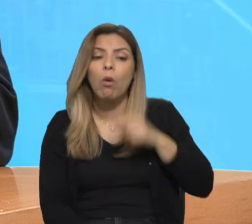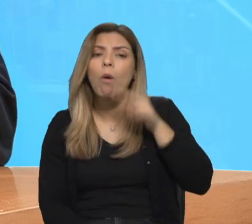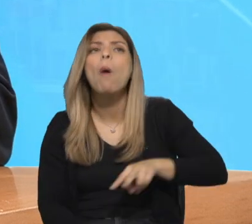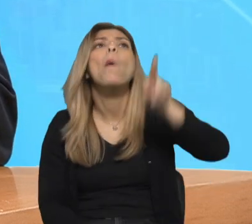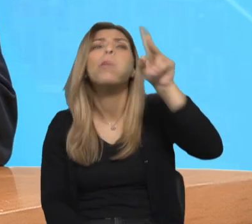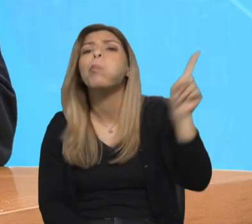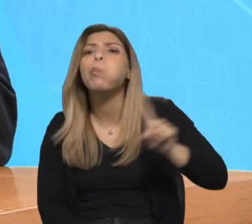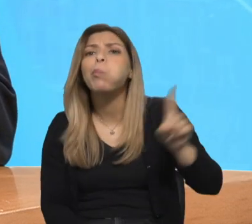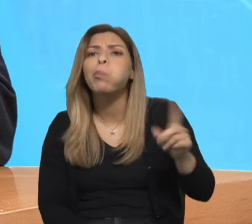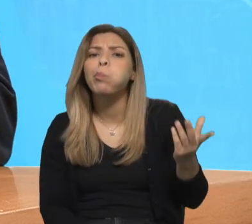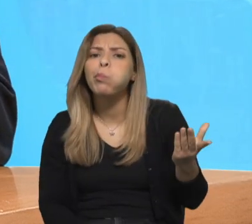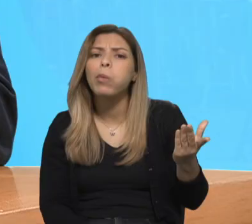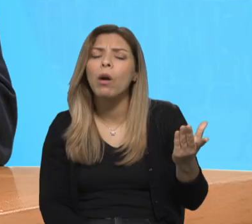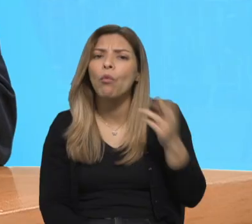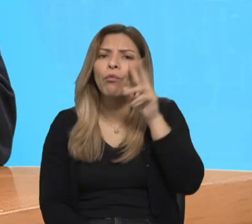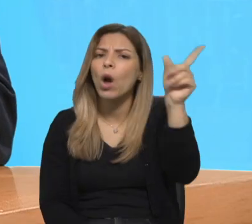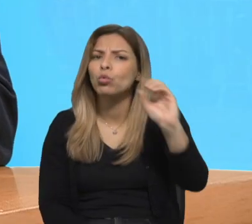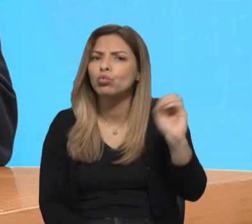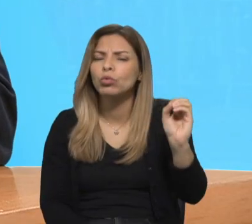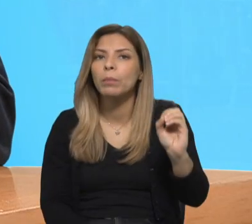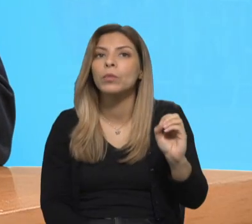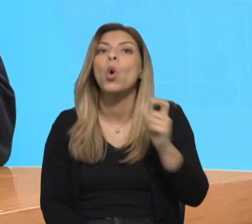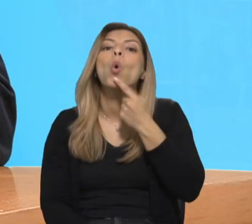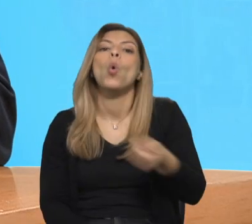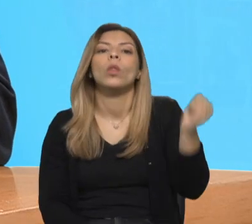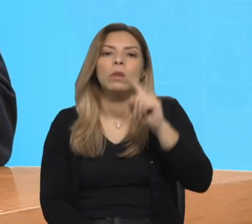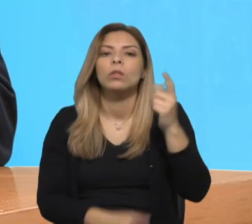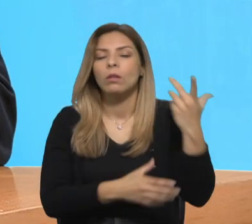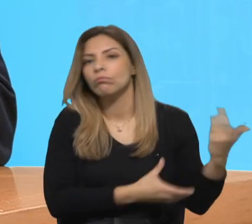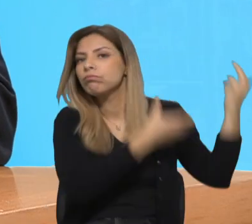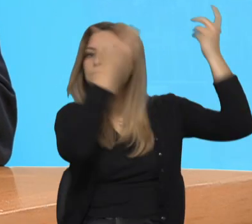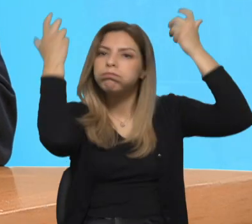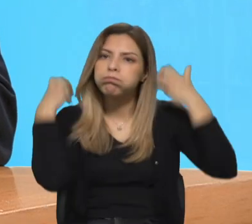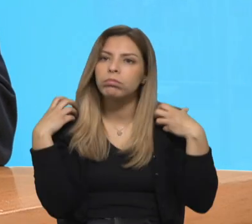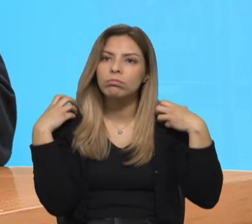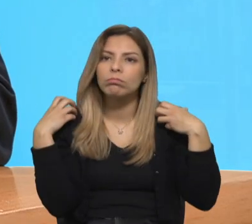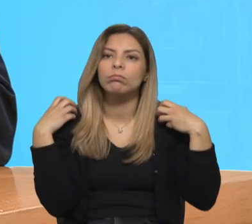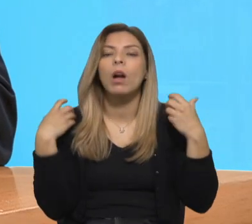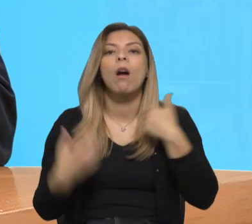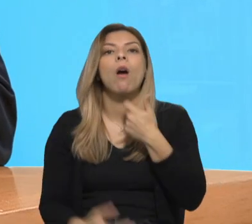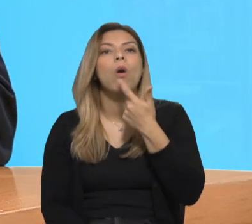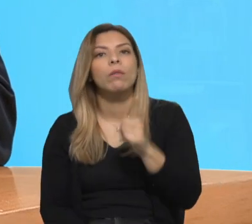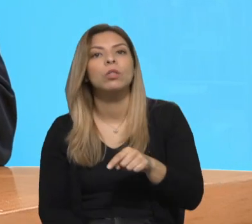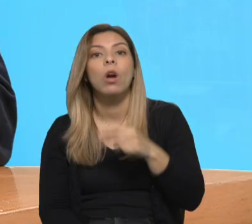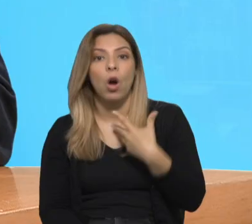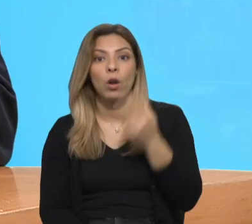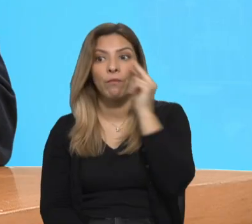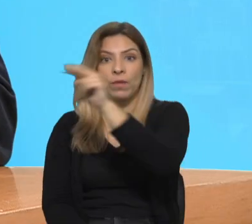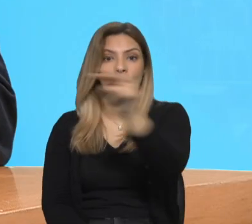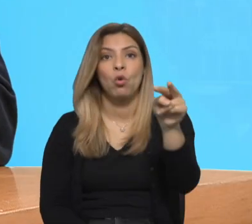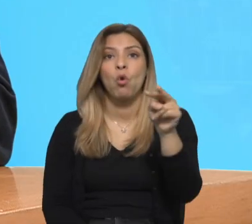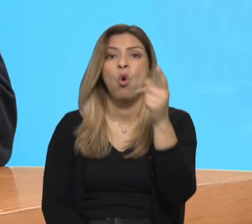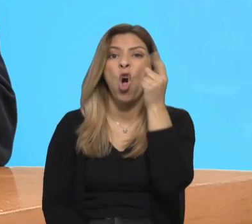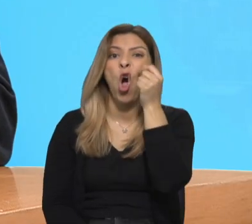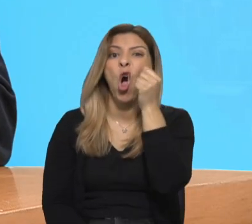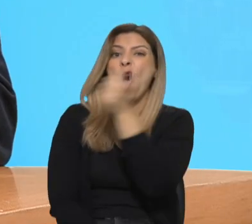nada. E então ele botou-me a pôr ao carrachucho e dizia ali, agora vês alguma coisa? E eu disse-lhe, vejo ali um homem com